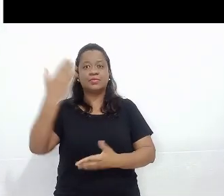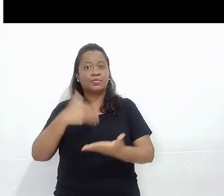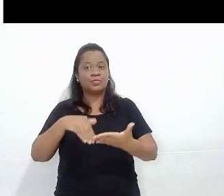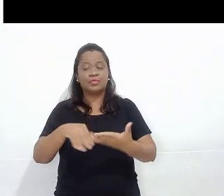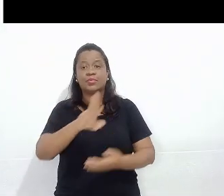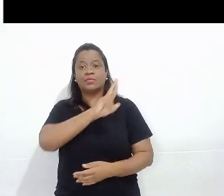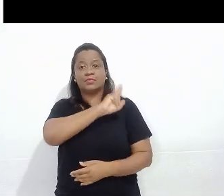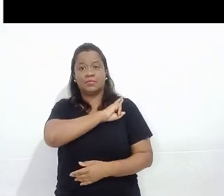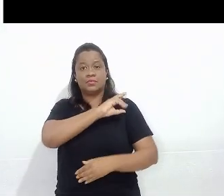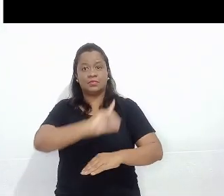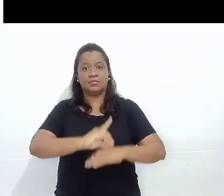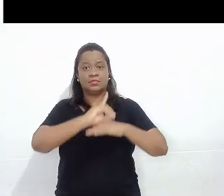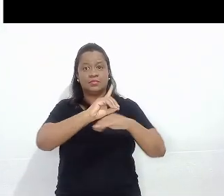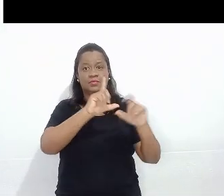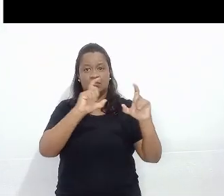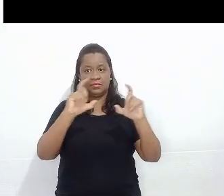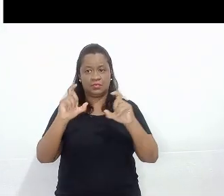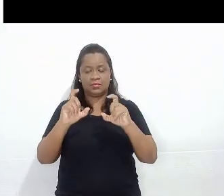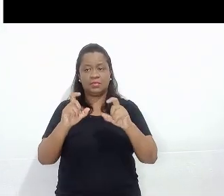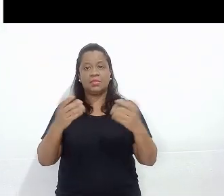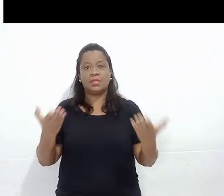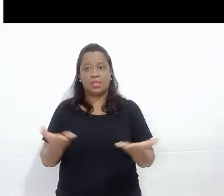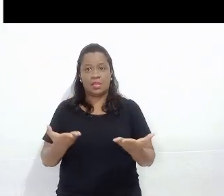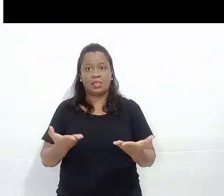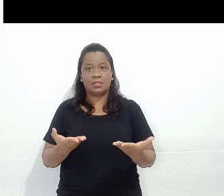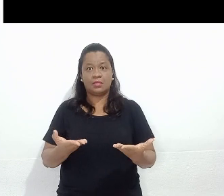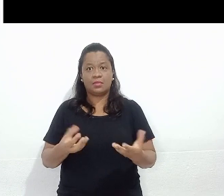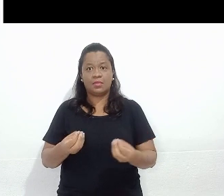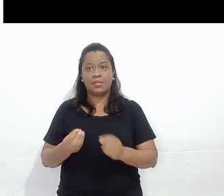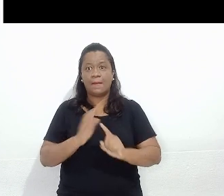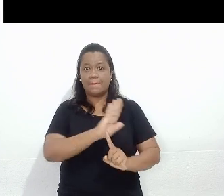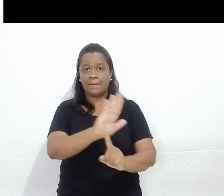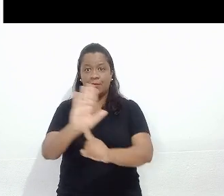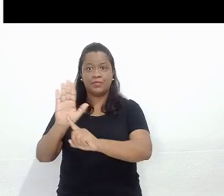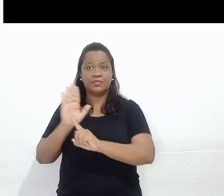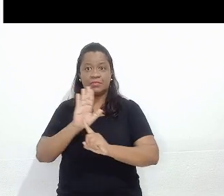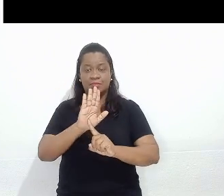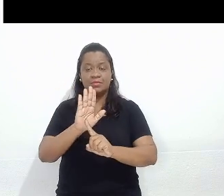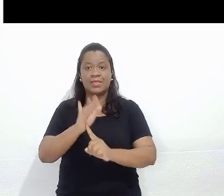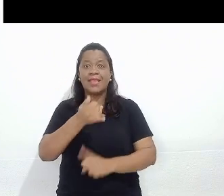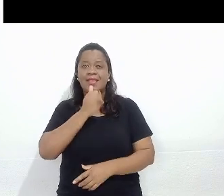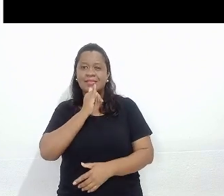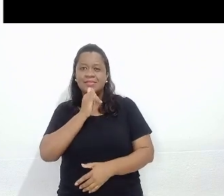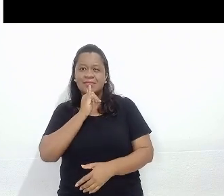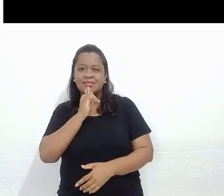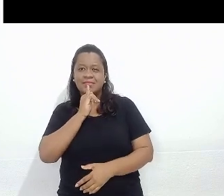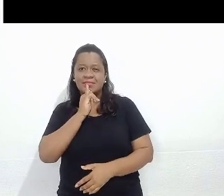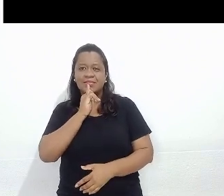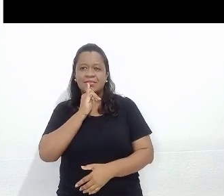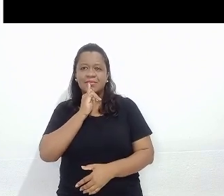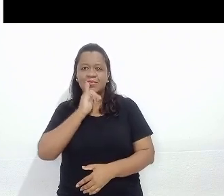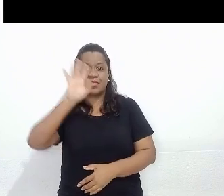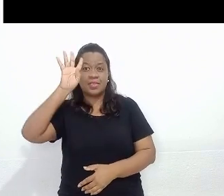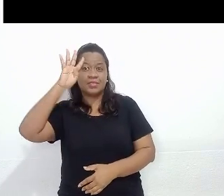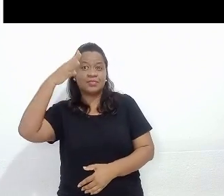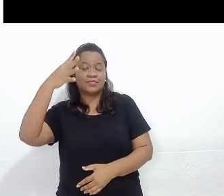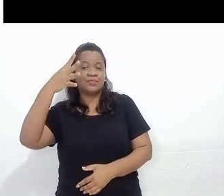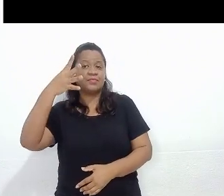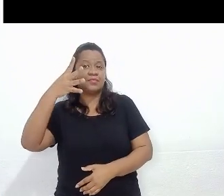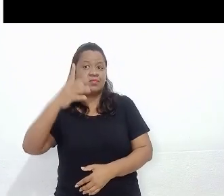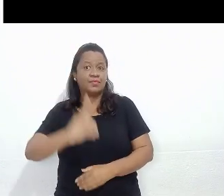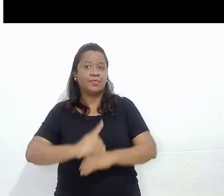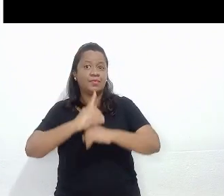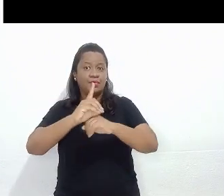fotografia. Então vamos dar uns exemplos aqui de decisões de fotografia que mostram assim, a participação do